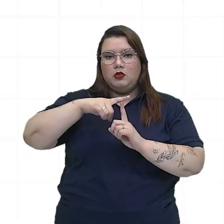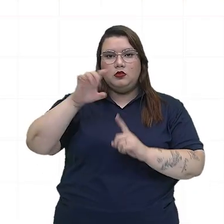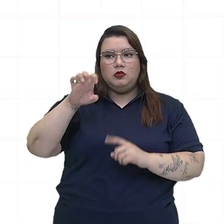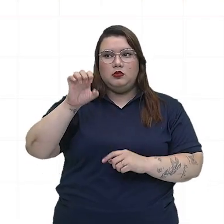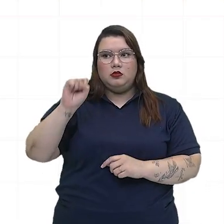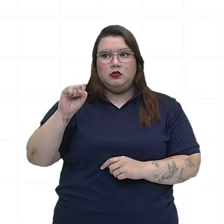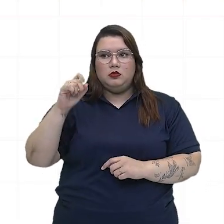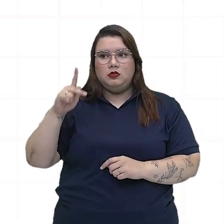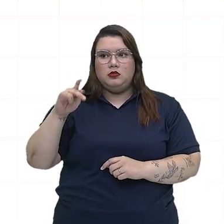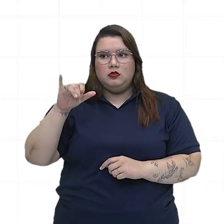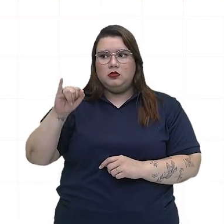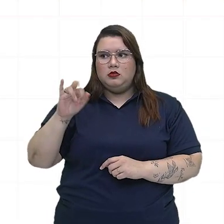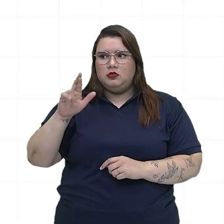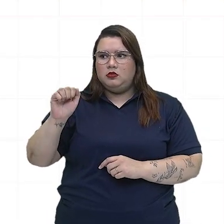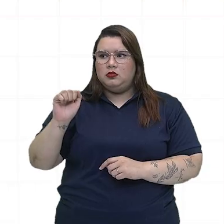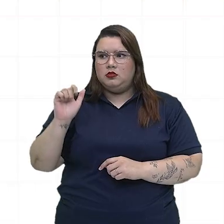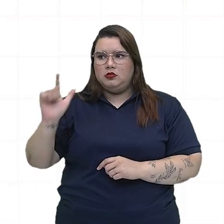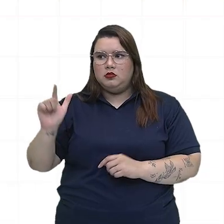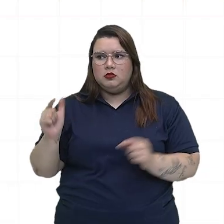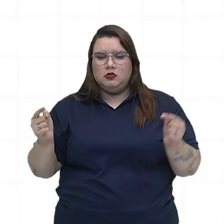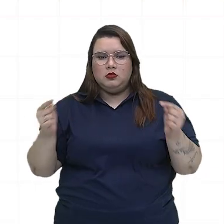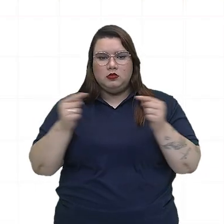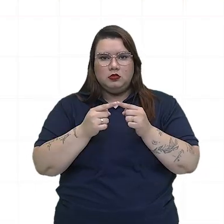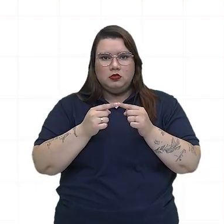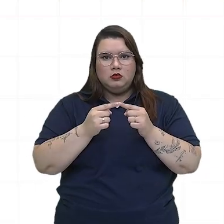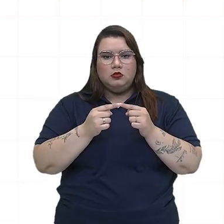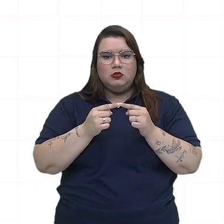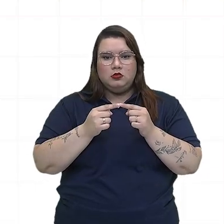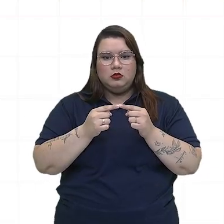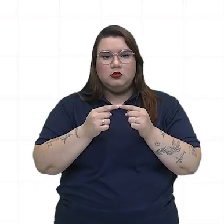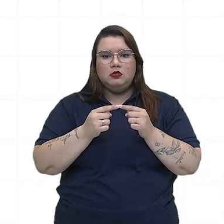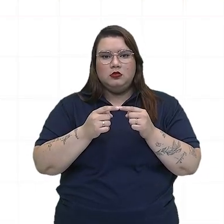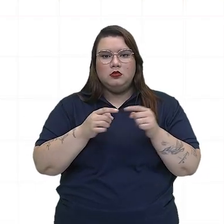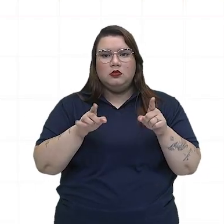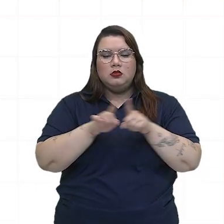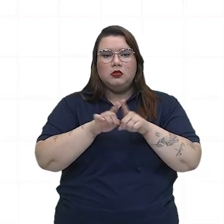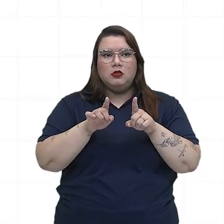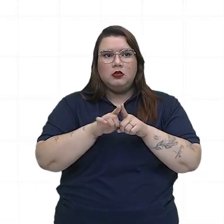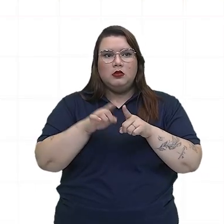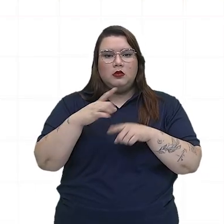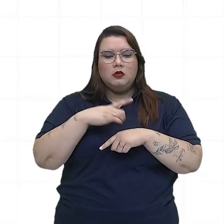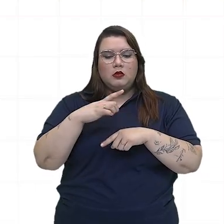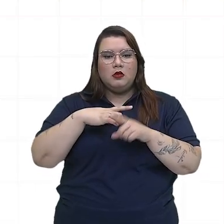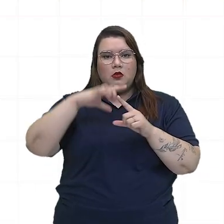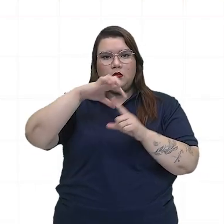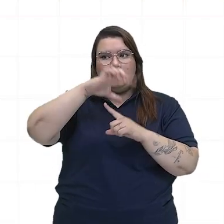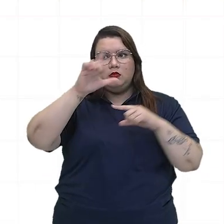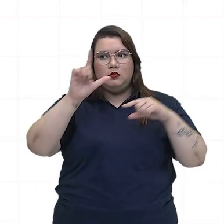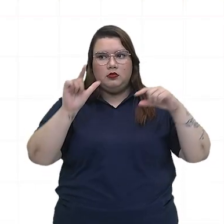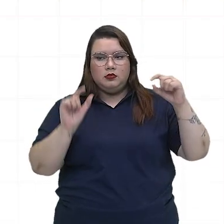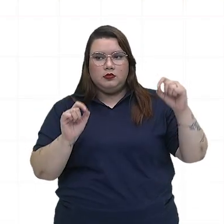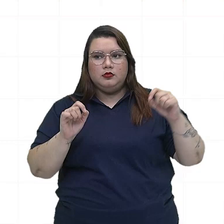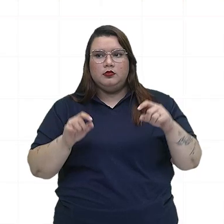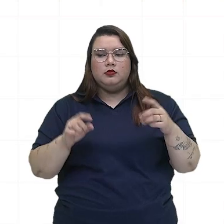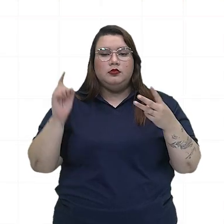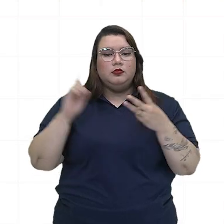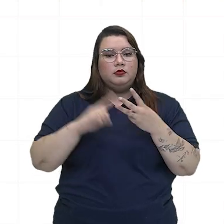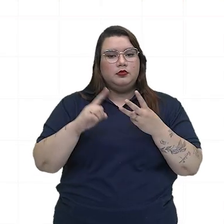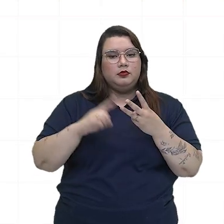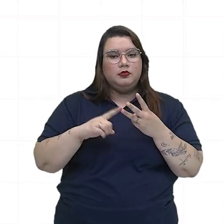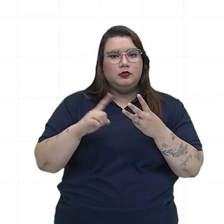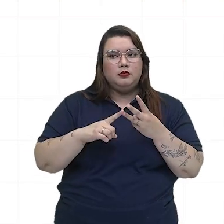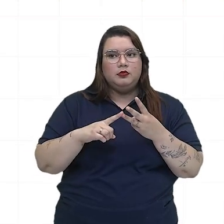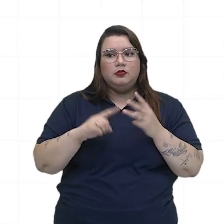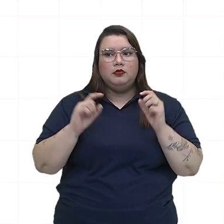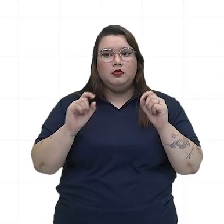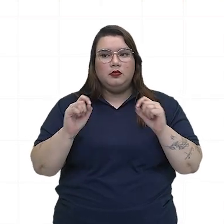formato aí de um disco achatado, com braços circundantes. E nós temos as